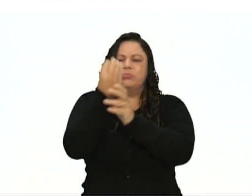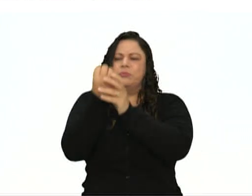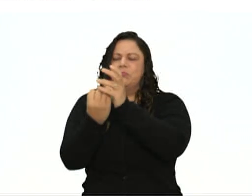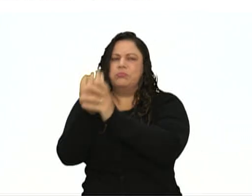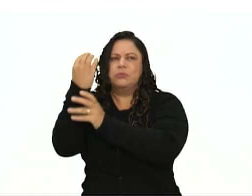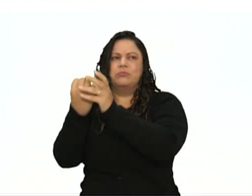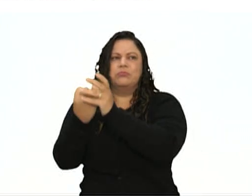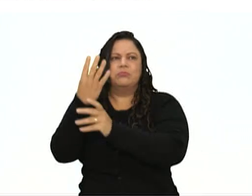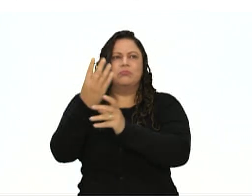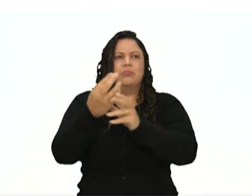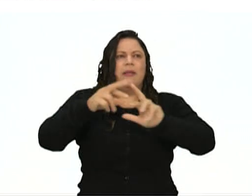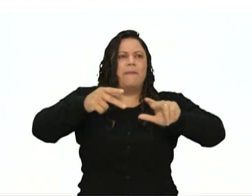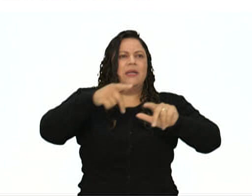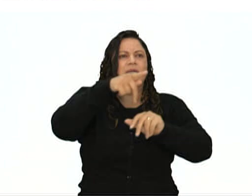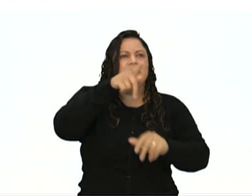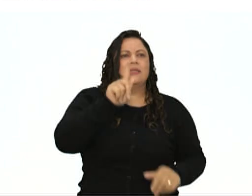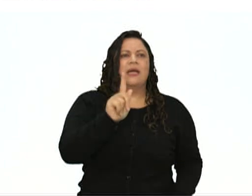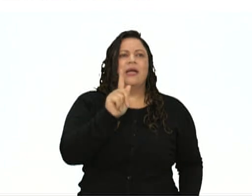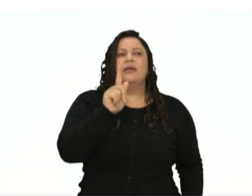gimnospermicas,